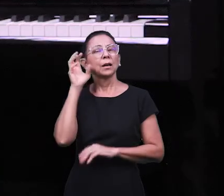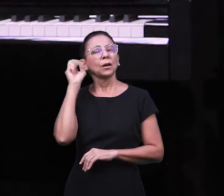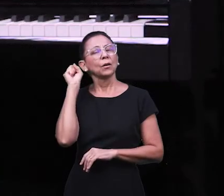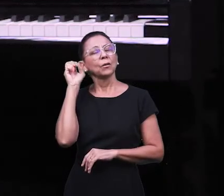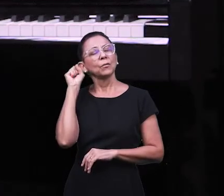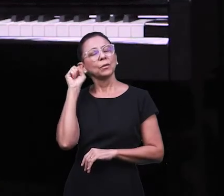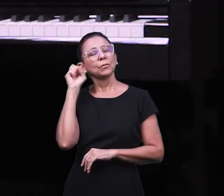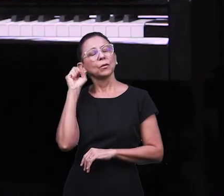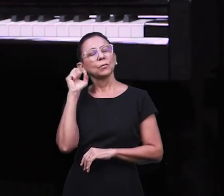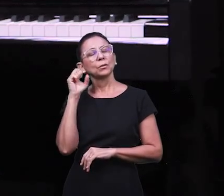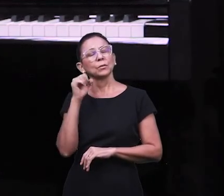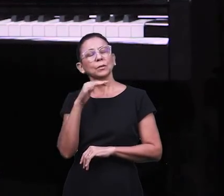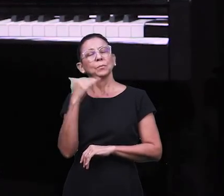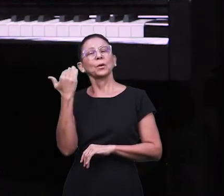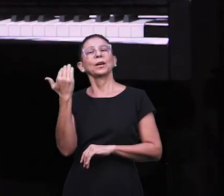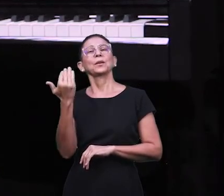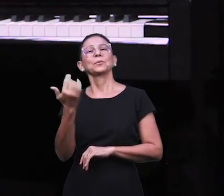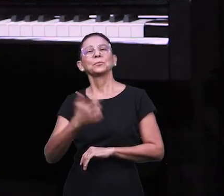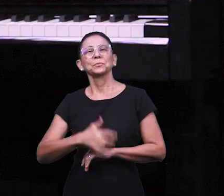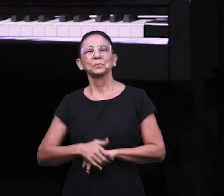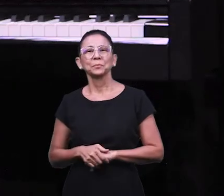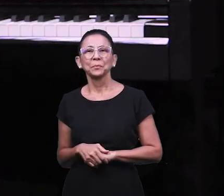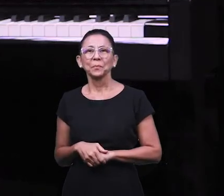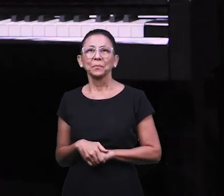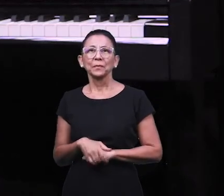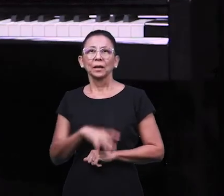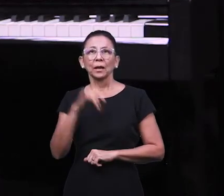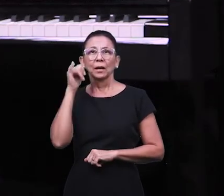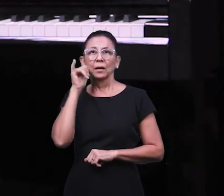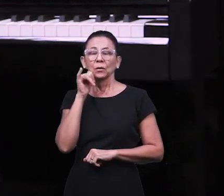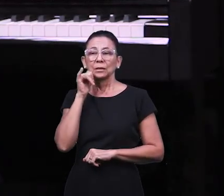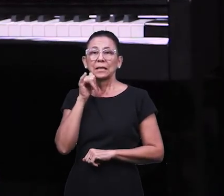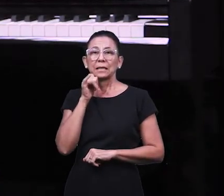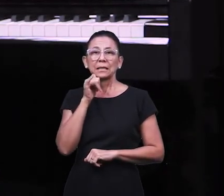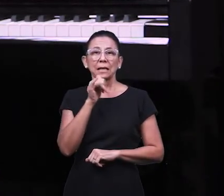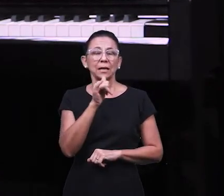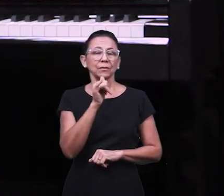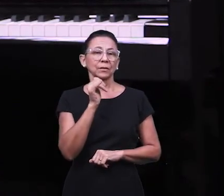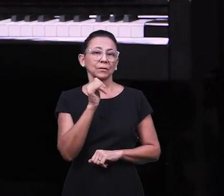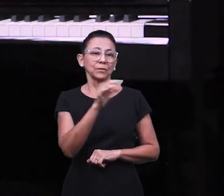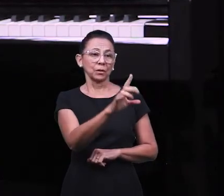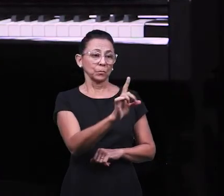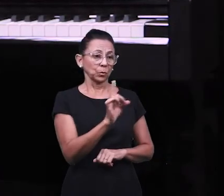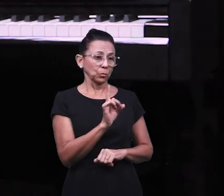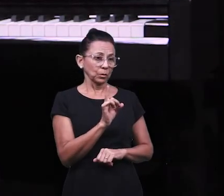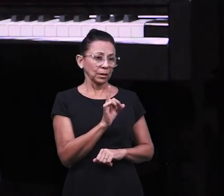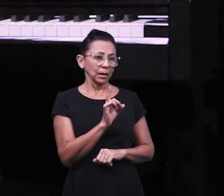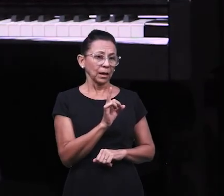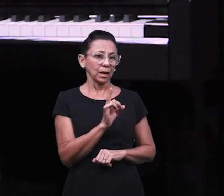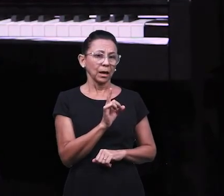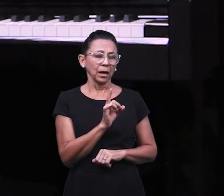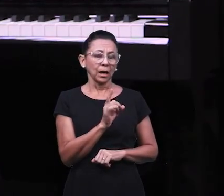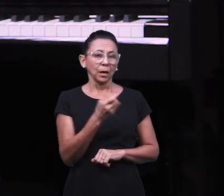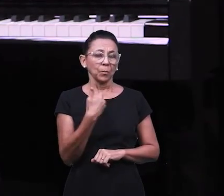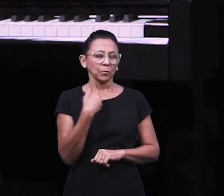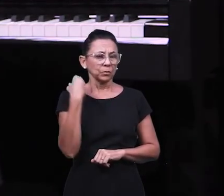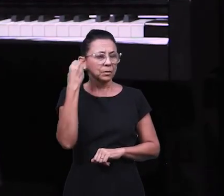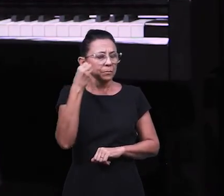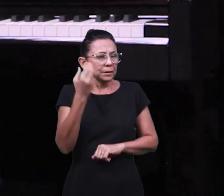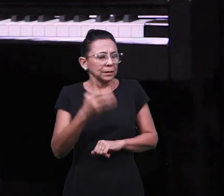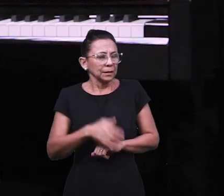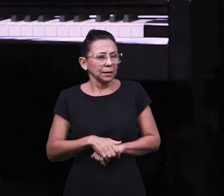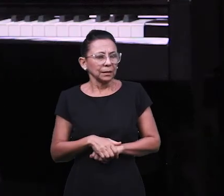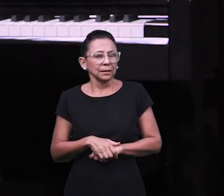hino. Então, tipo assim, a irmã veio me procurar para contar. Falou, irmã, nunca desanime, porque o louvor vai aos corações, não importa